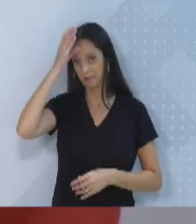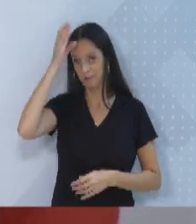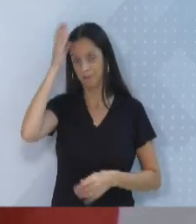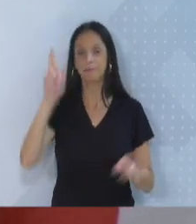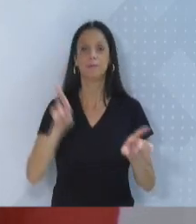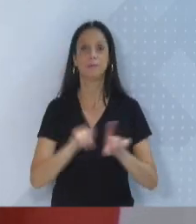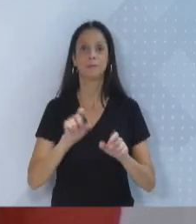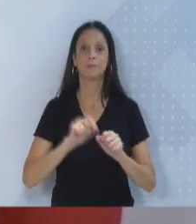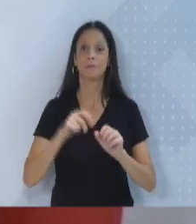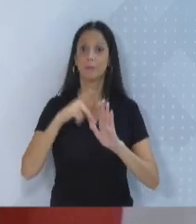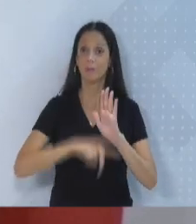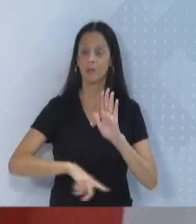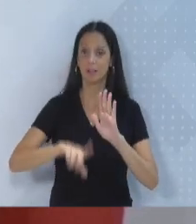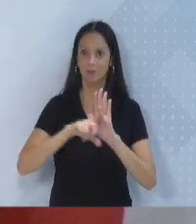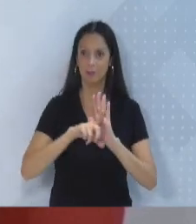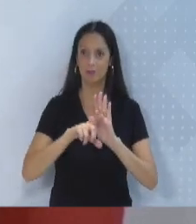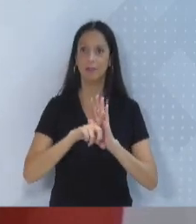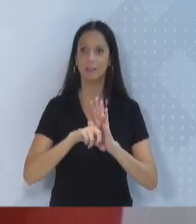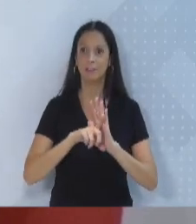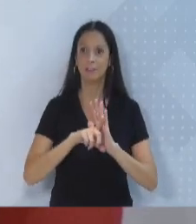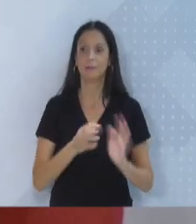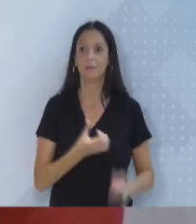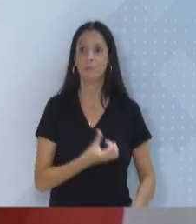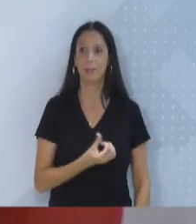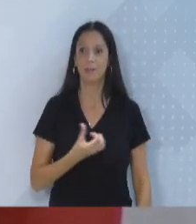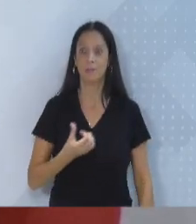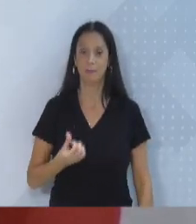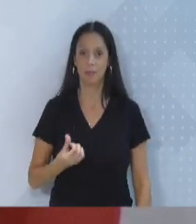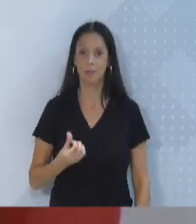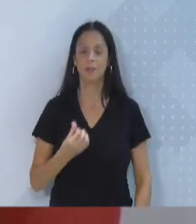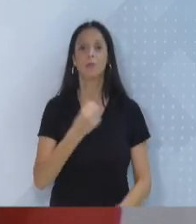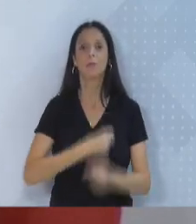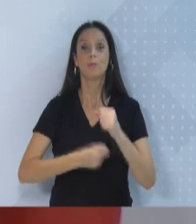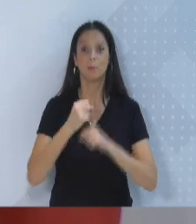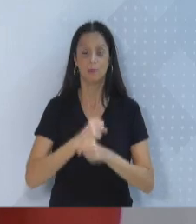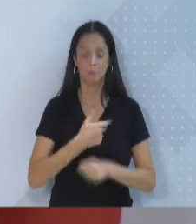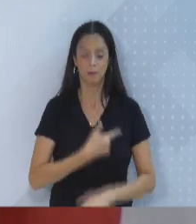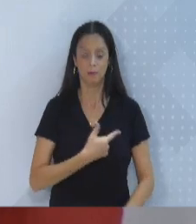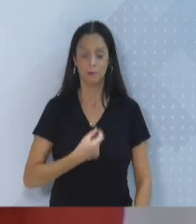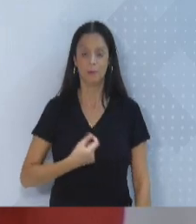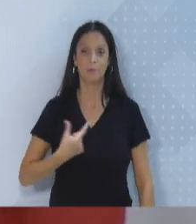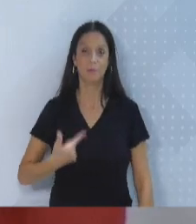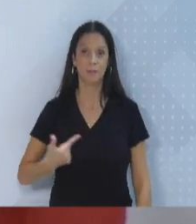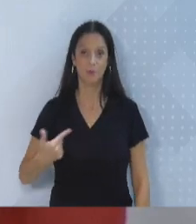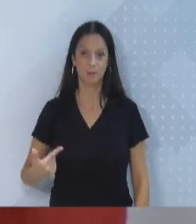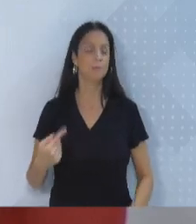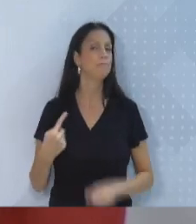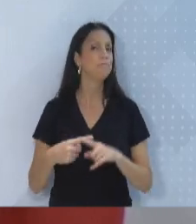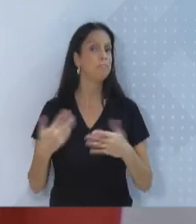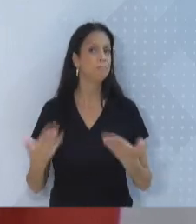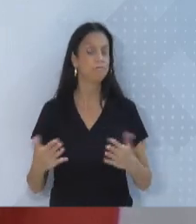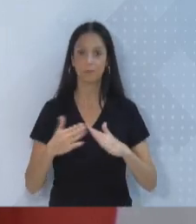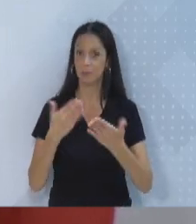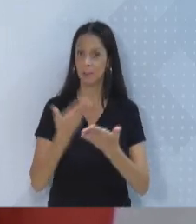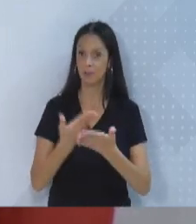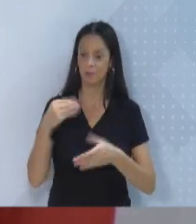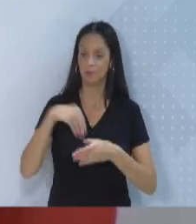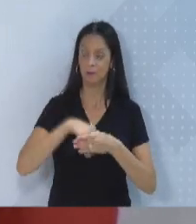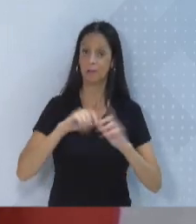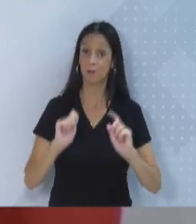de um projeto de lei, o projeto de lei 66 de 2022. Porque a nossa escola, ela é